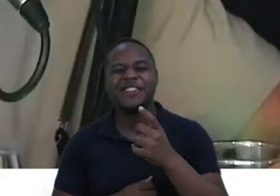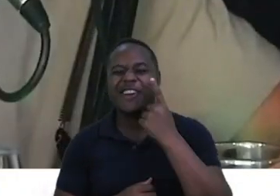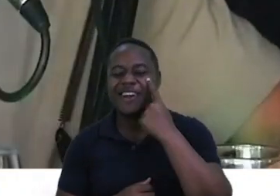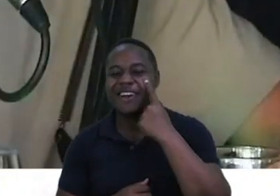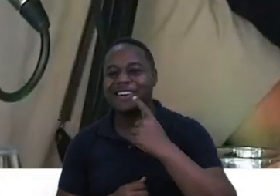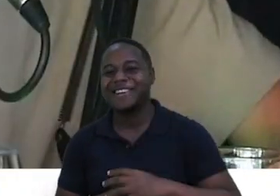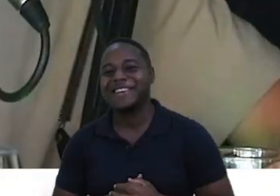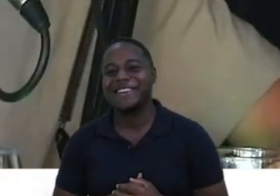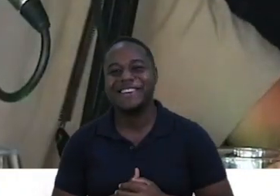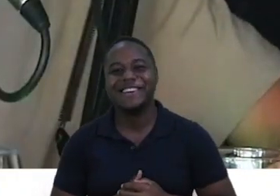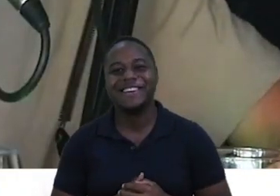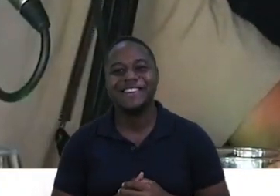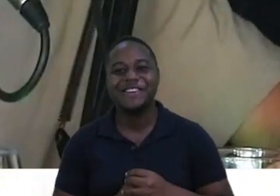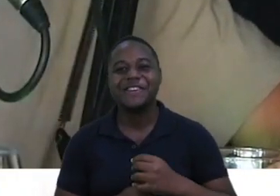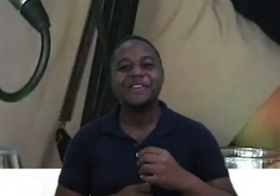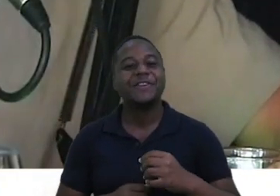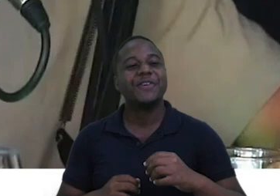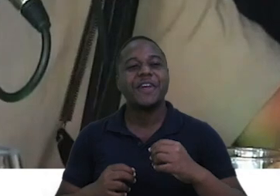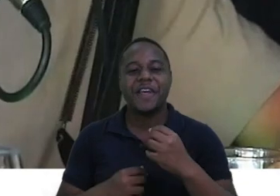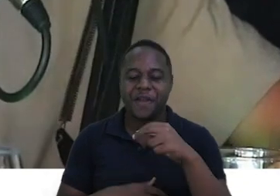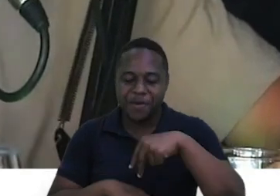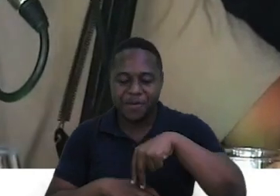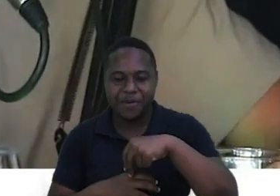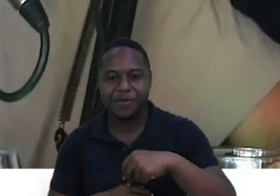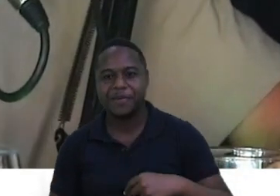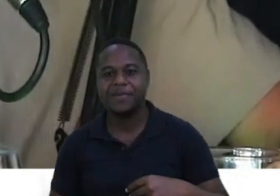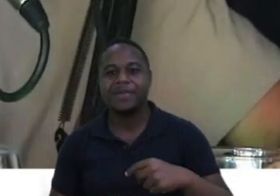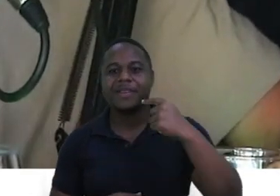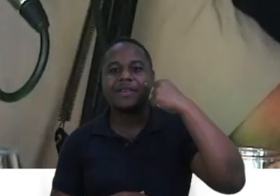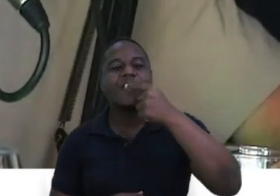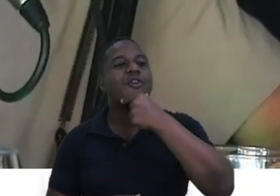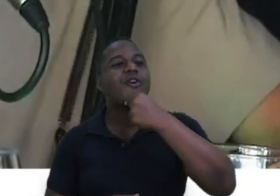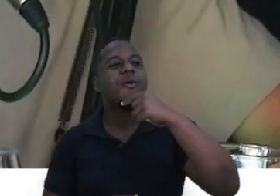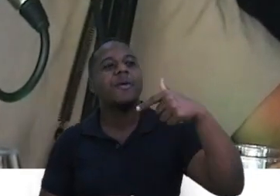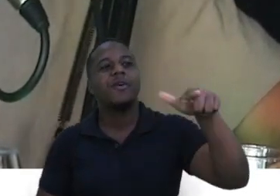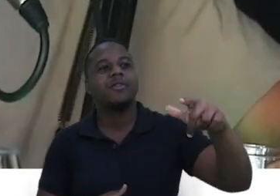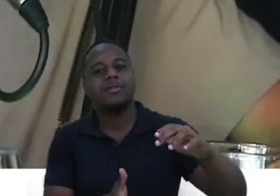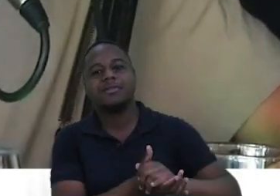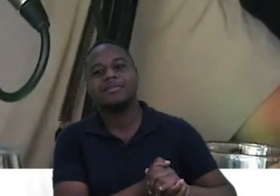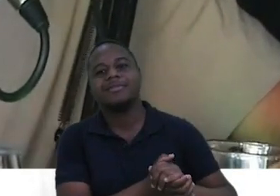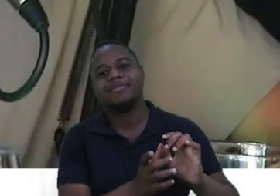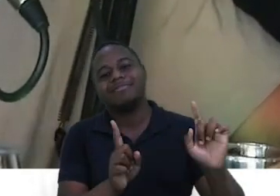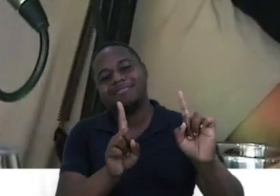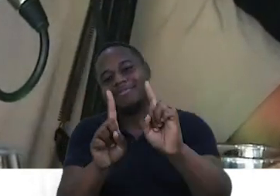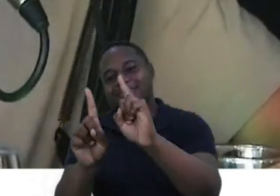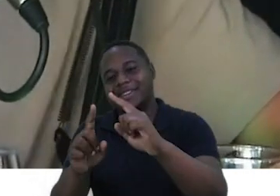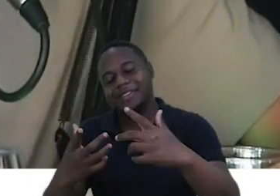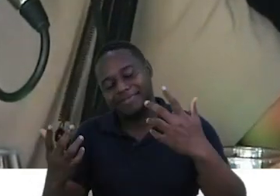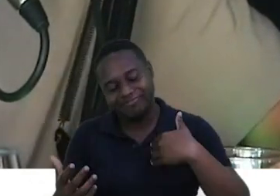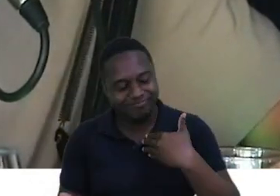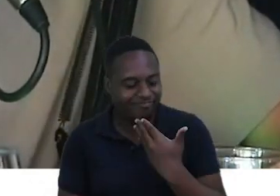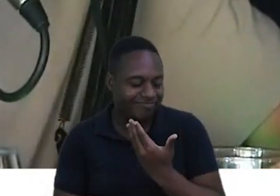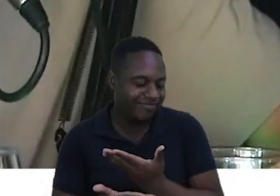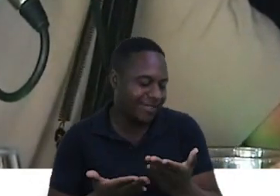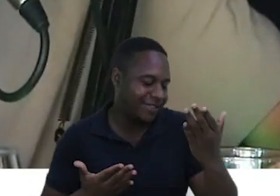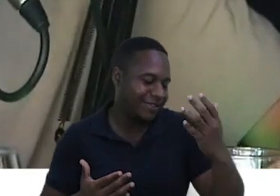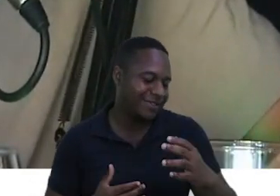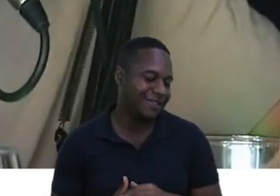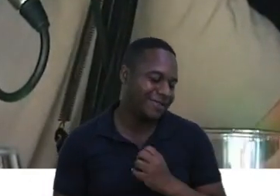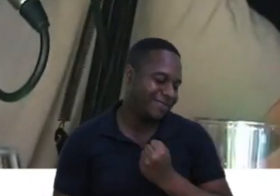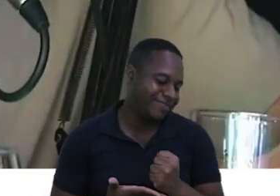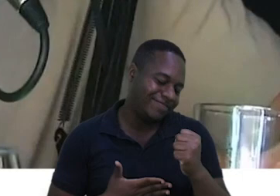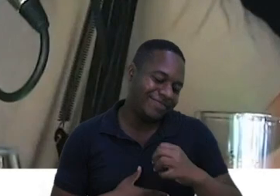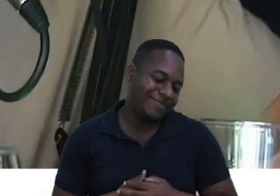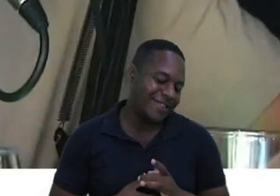Curiosidades, né? As curiosidades. E aí, do nada, no forró, passa ela de mão dada com o moço lá, e aí eu, ai, é isso, tá perdi, bom, tá Deus. Tudo certo. É só